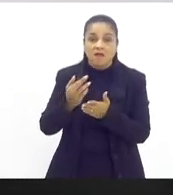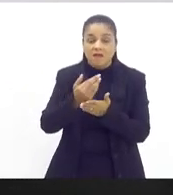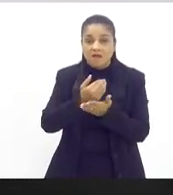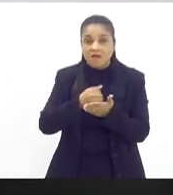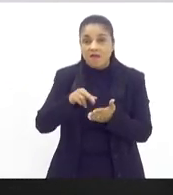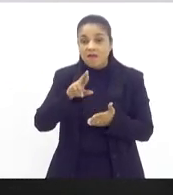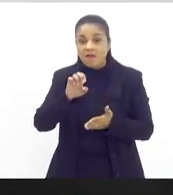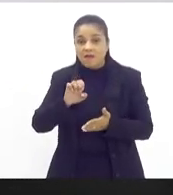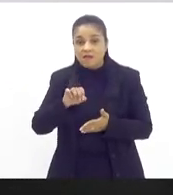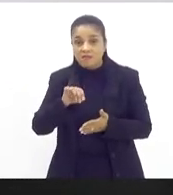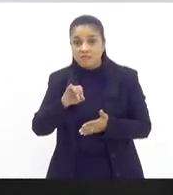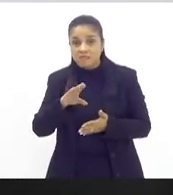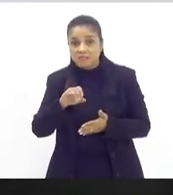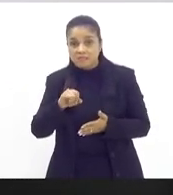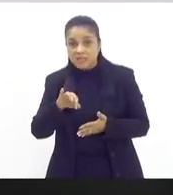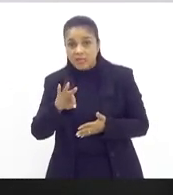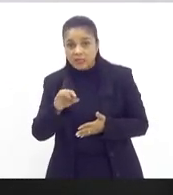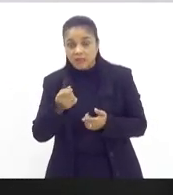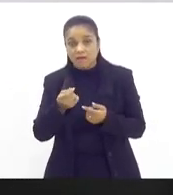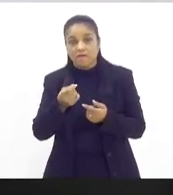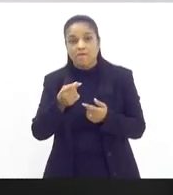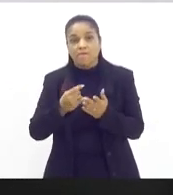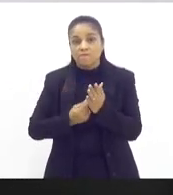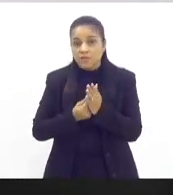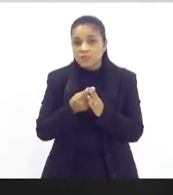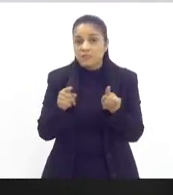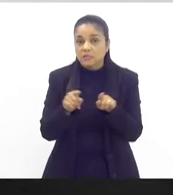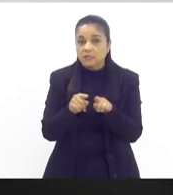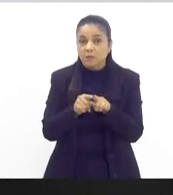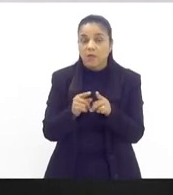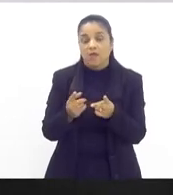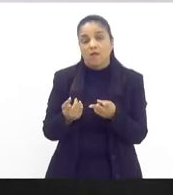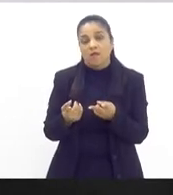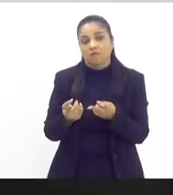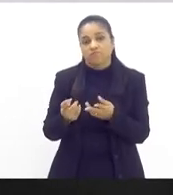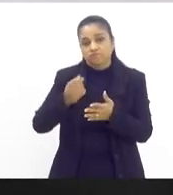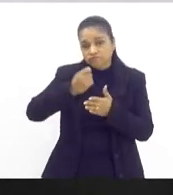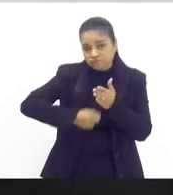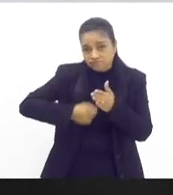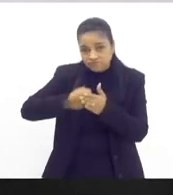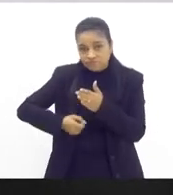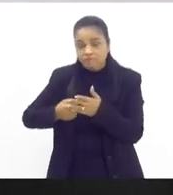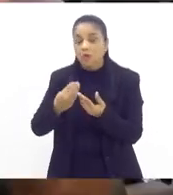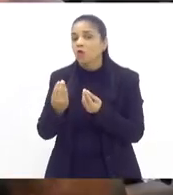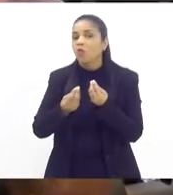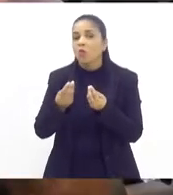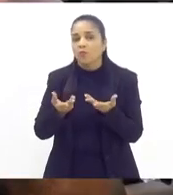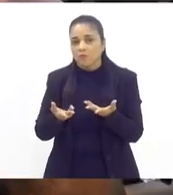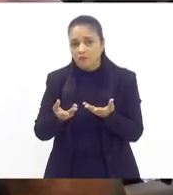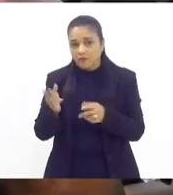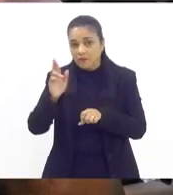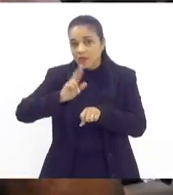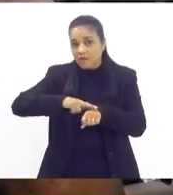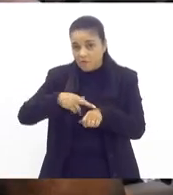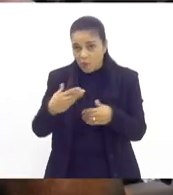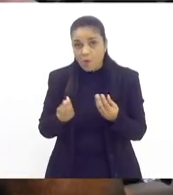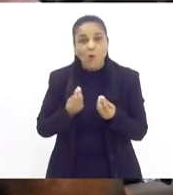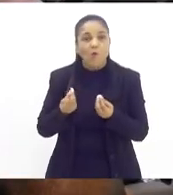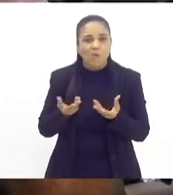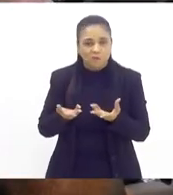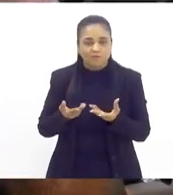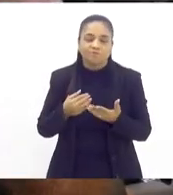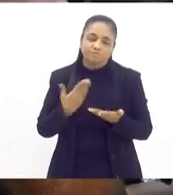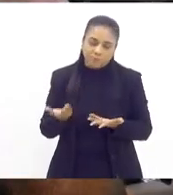essa tributação de receita financeira no modelo da reforma? Vamos lá, secretário. Tá